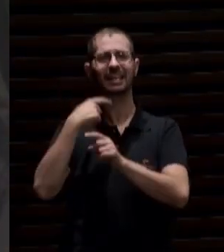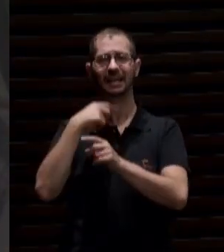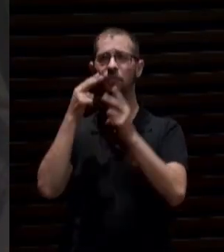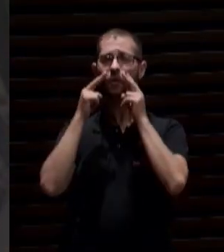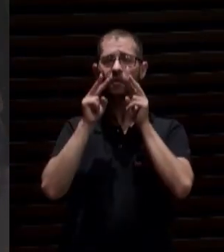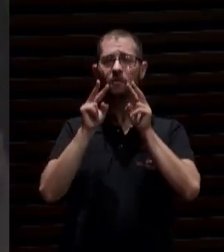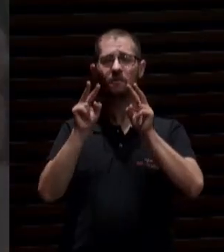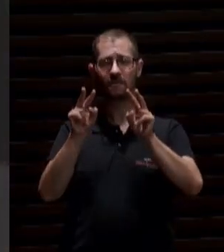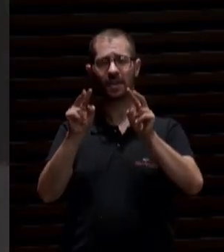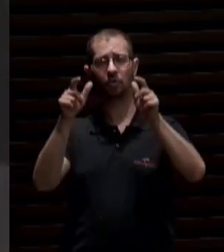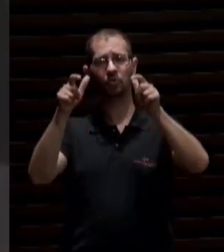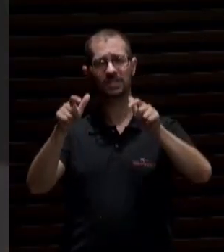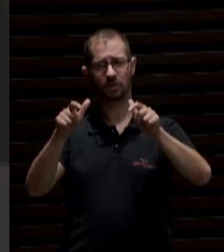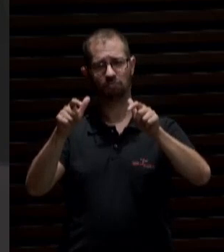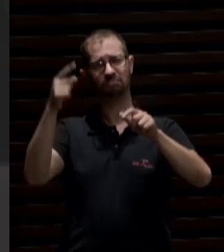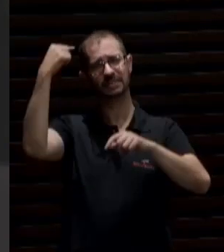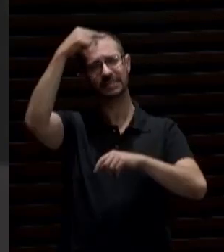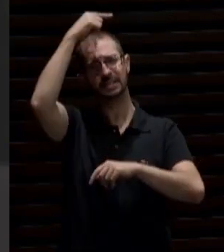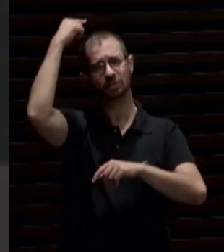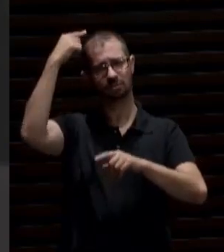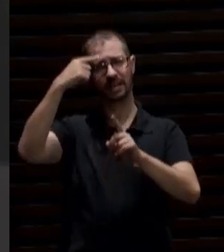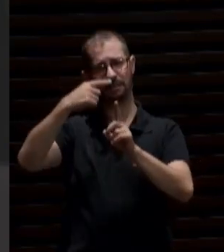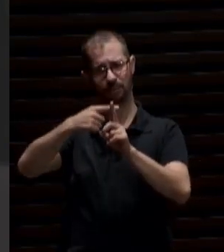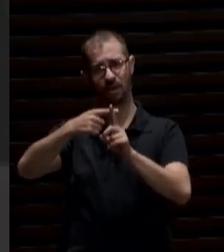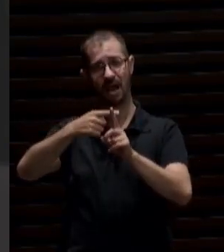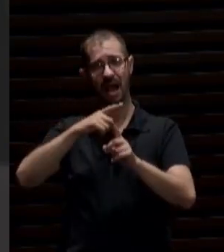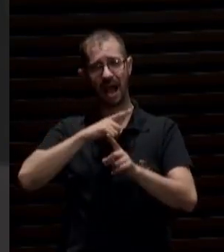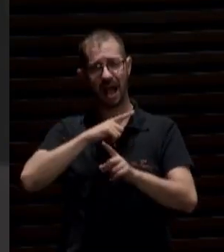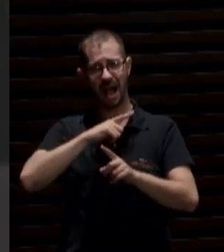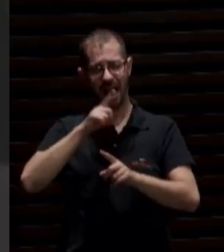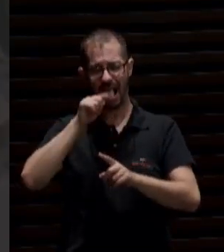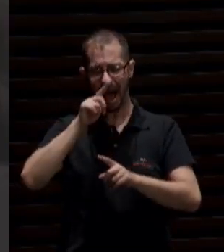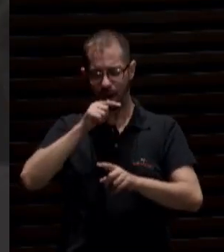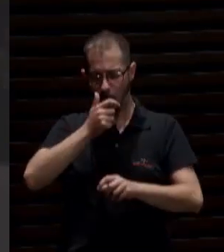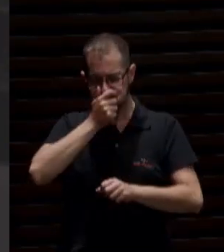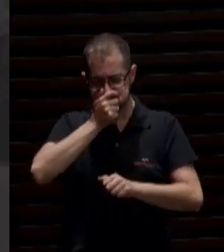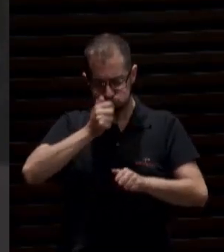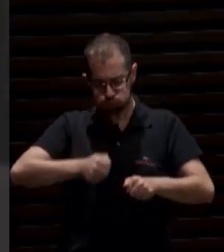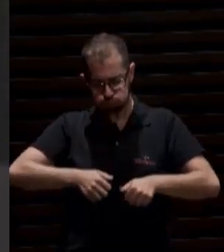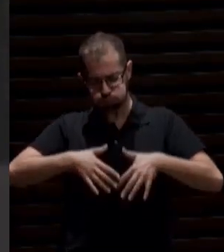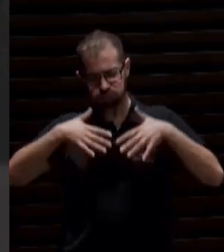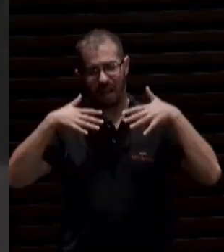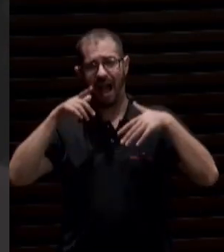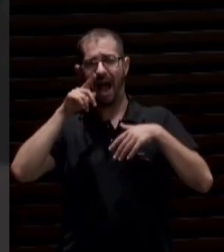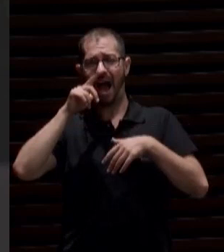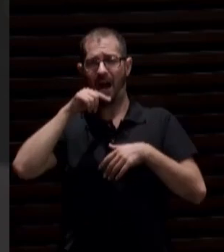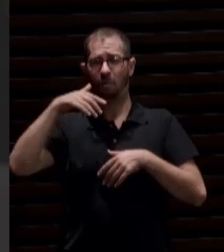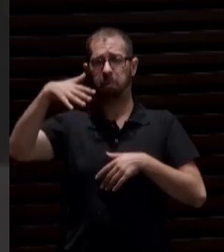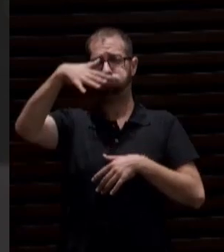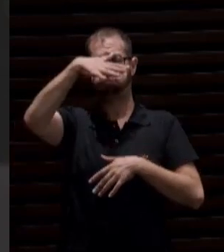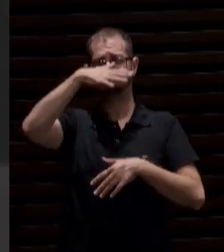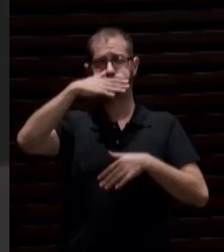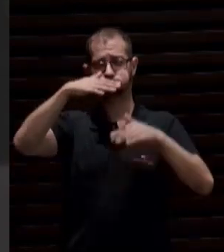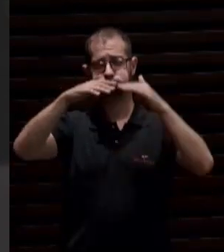templo? As águas me cercaram até a alma. O abismo me rodeou. e as águas se enrolaram na minha cabeça. Desci